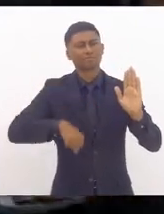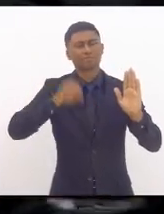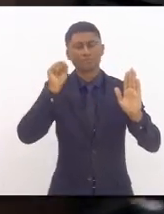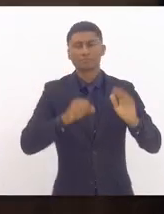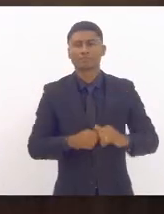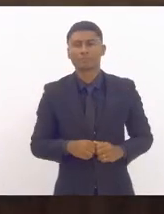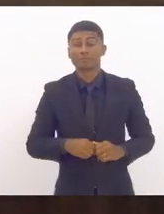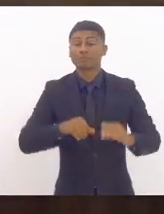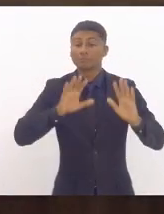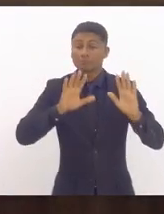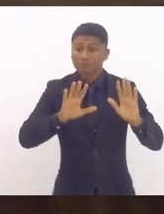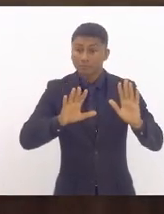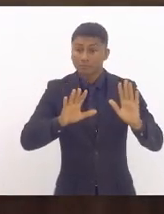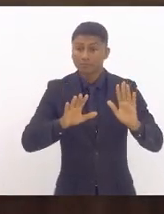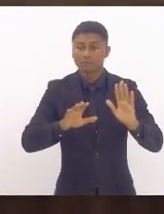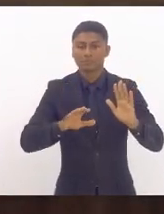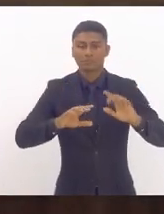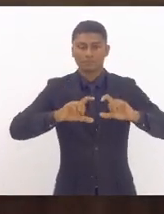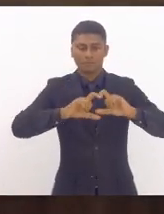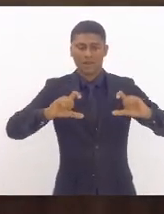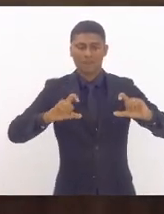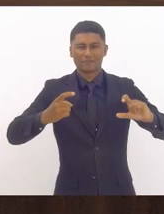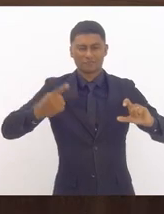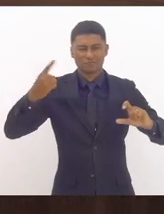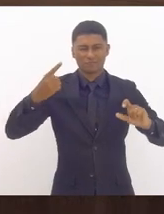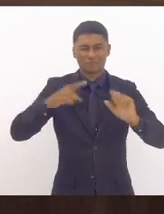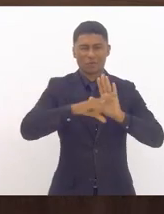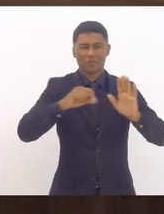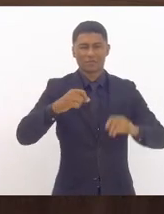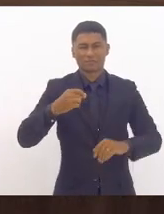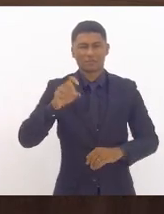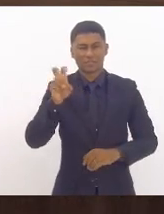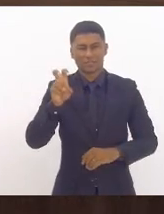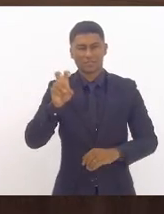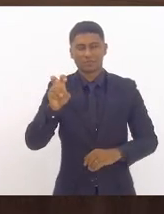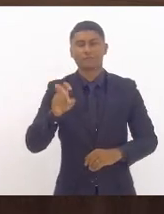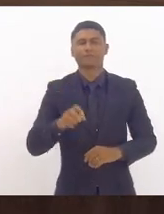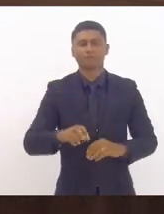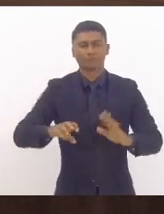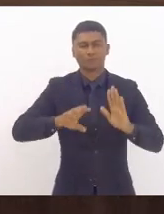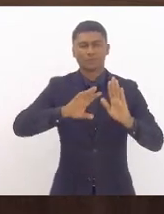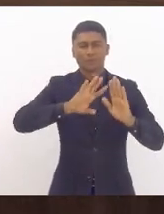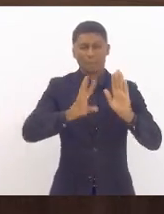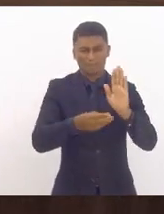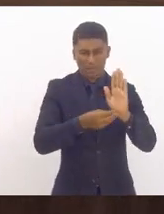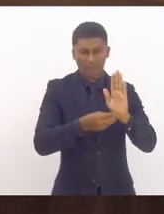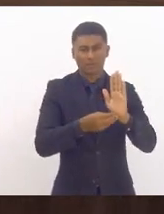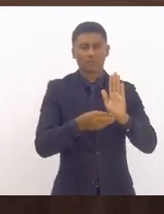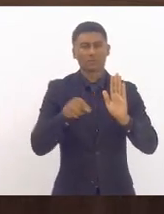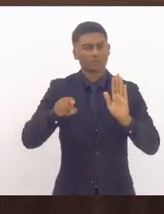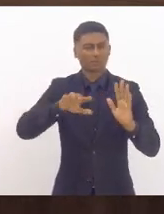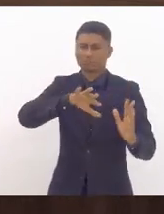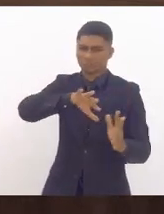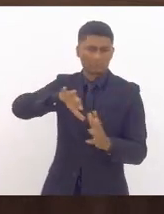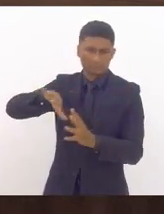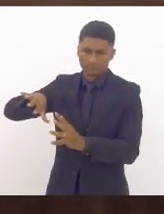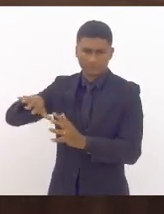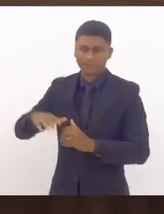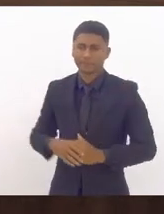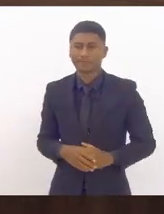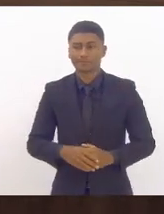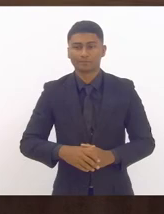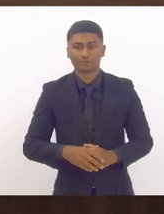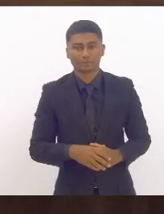ressalvadas a emenda ao parágrafo único do artigo 5º. As emendas